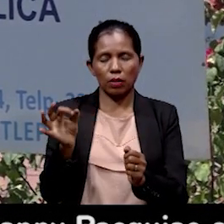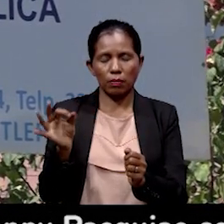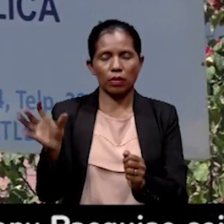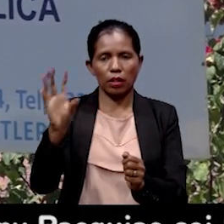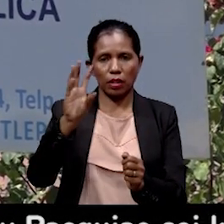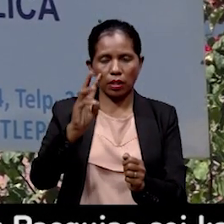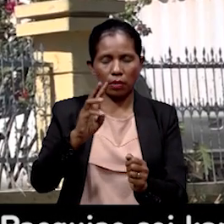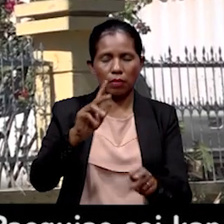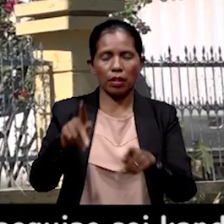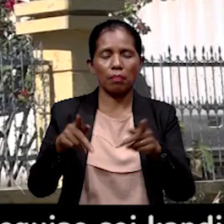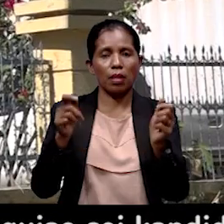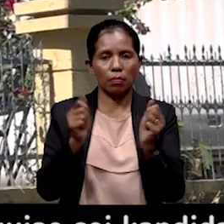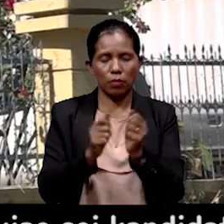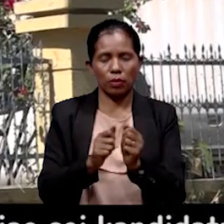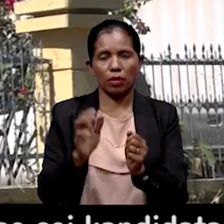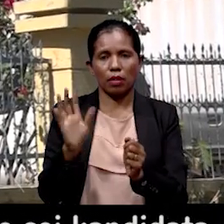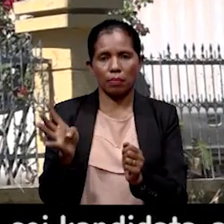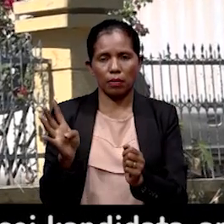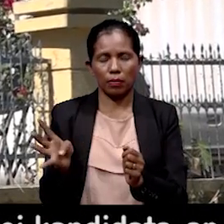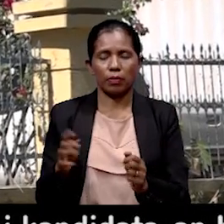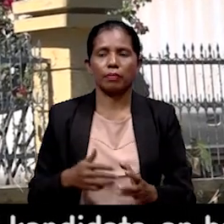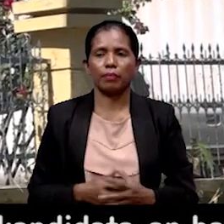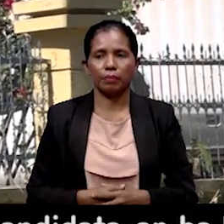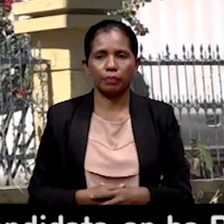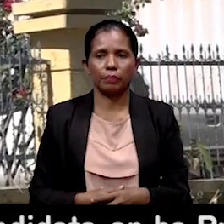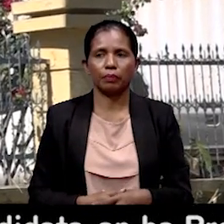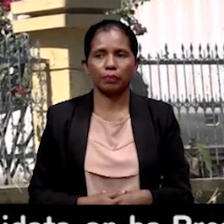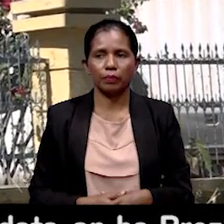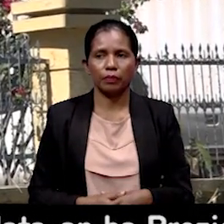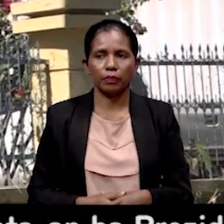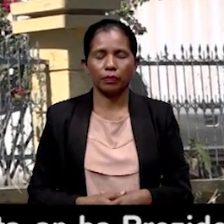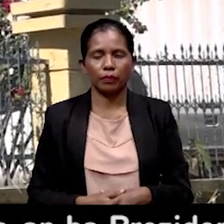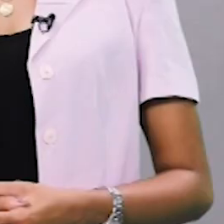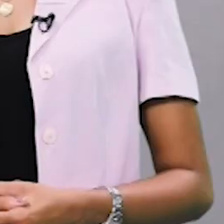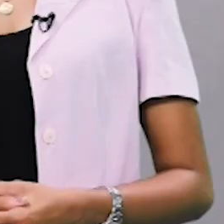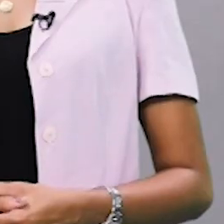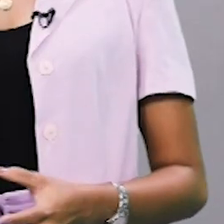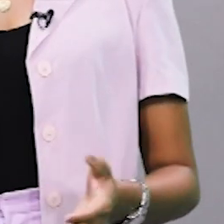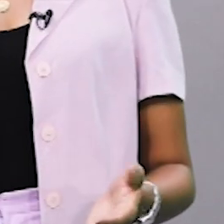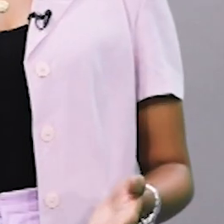contratado na inhat nulu. Leopoldina de Carvalho, bem-vinda Simenes, Ziemen.